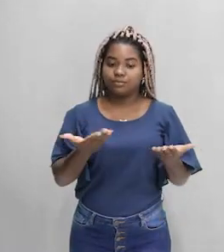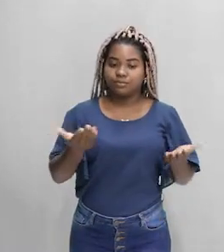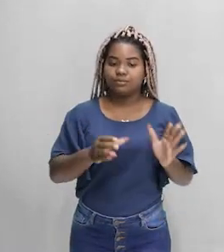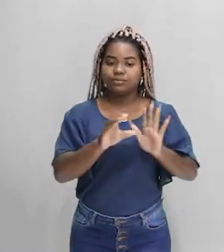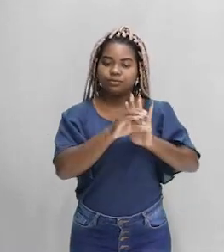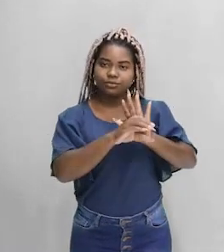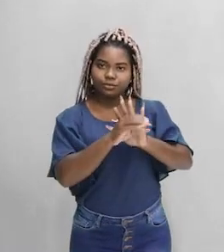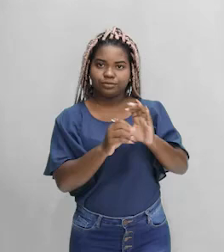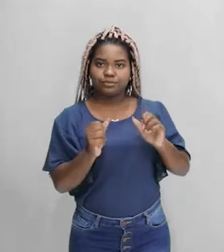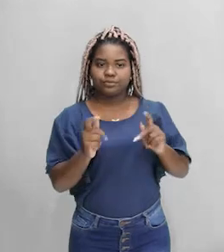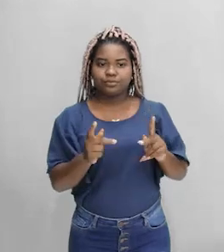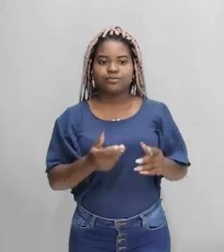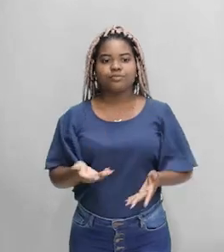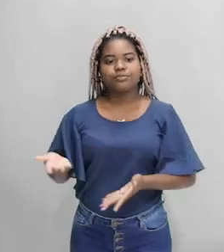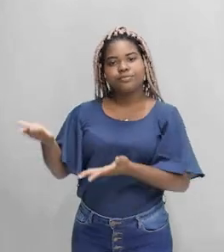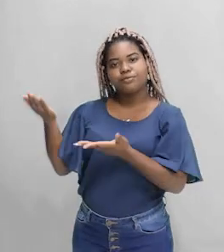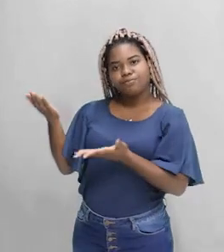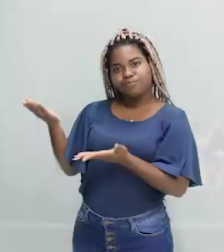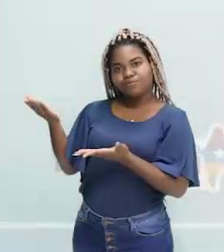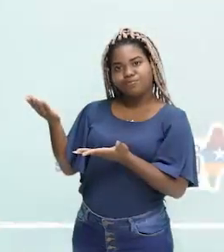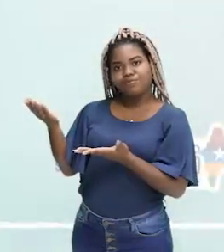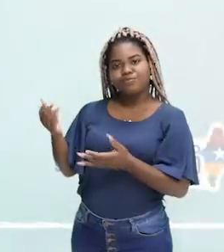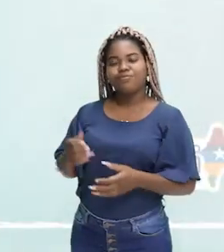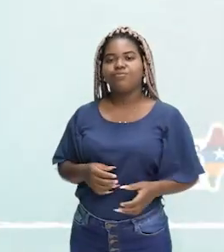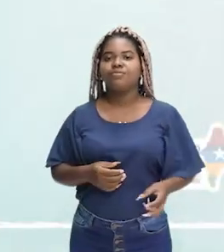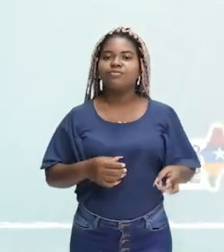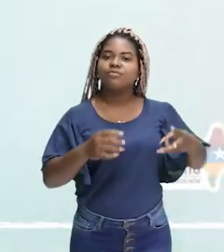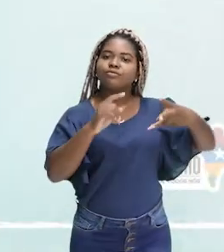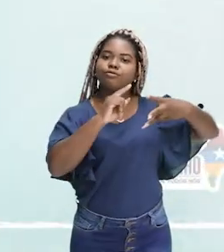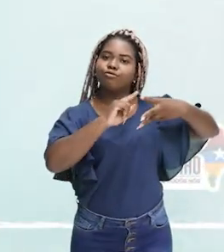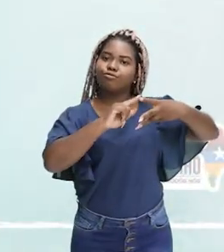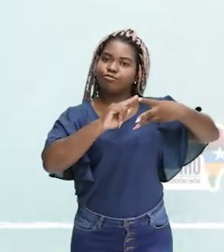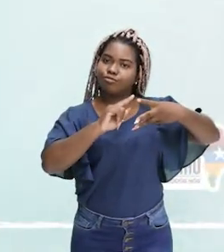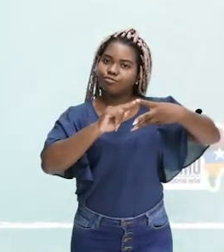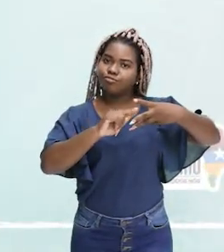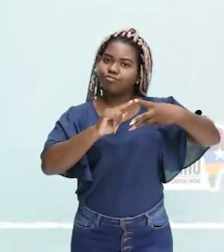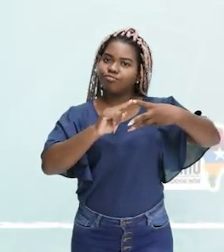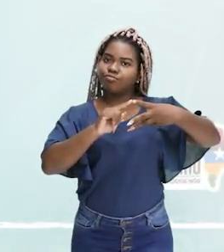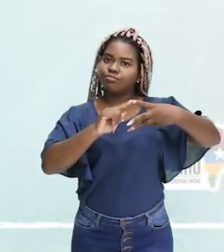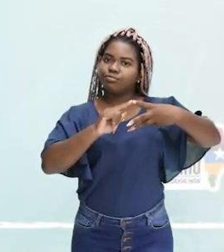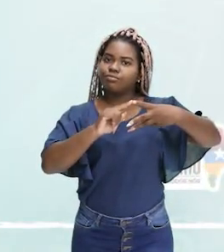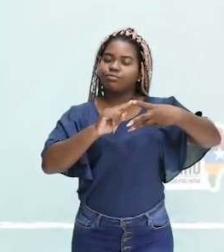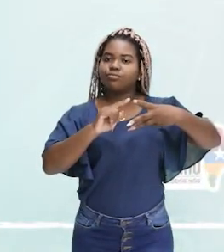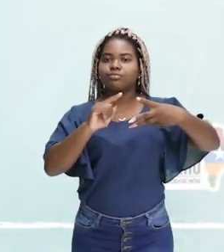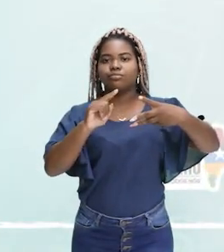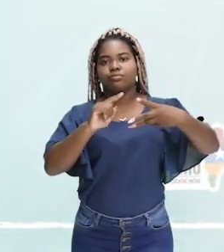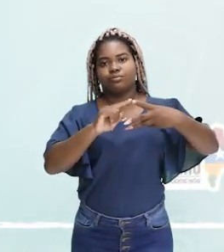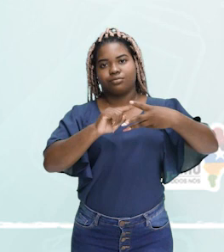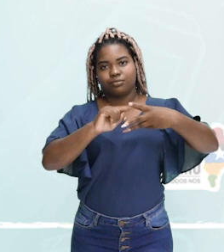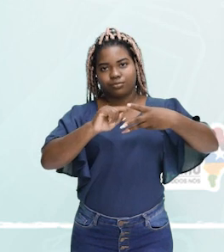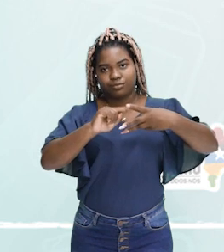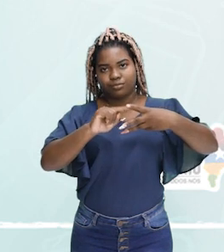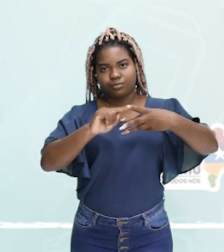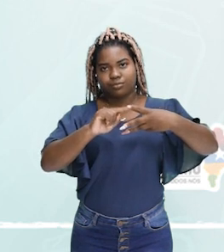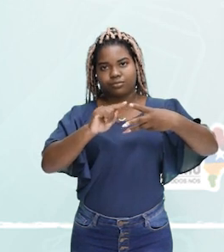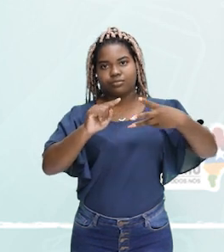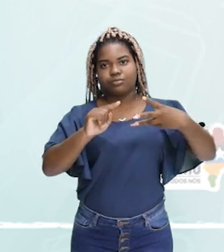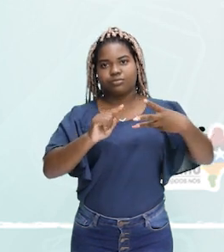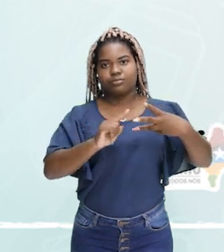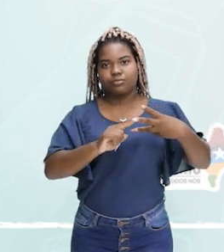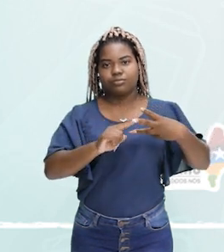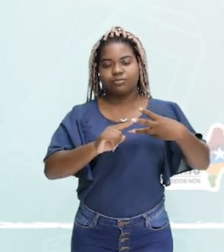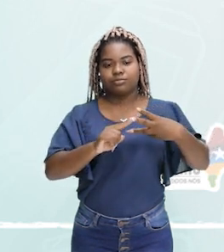Bora lá? Inicialmente, tá? Para a gente falar e explicar para você o que vai ser tratado na aula de hoje, nós vamos apresentar o